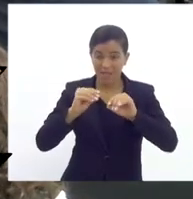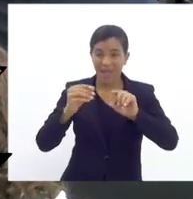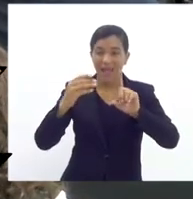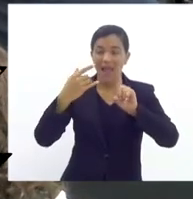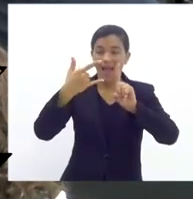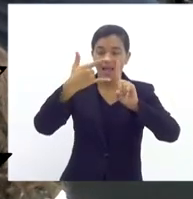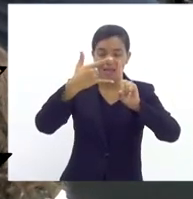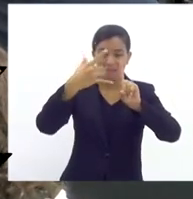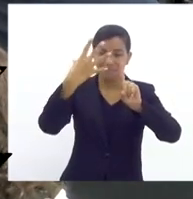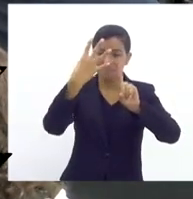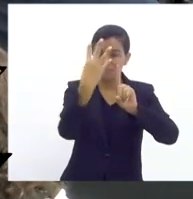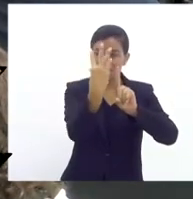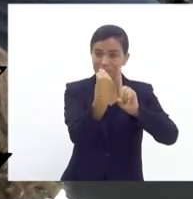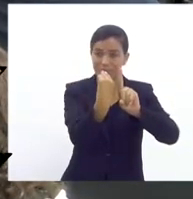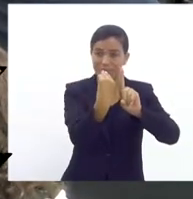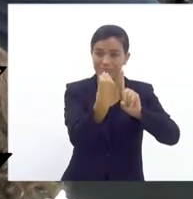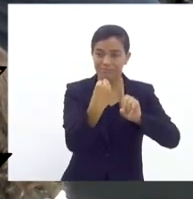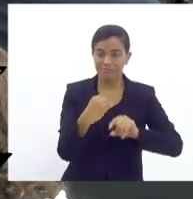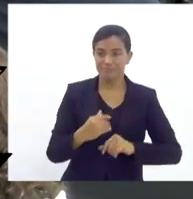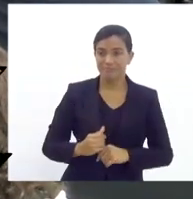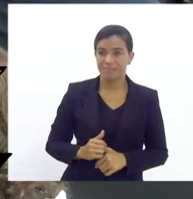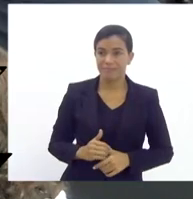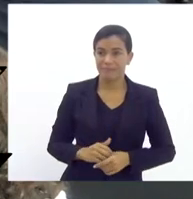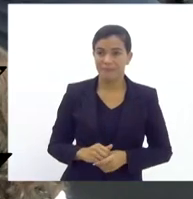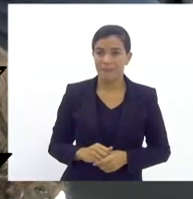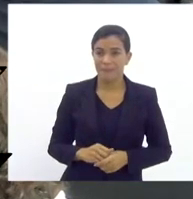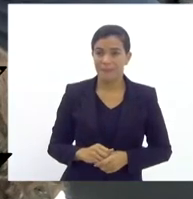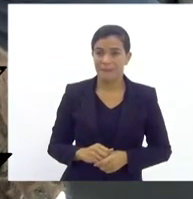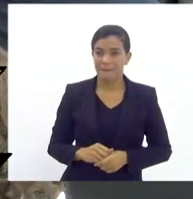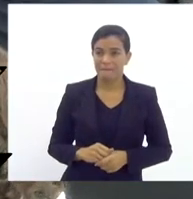melhora a internet melhora a conexão